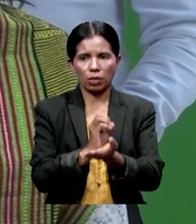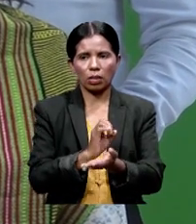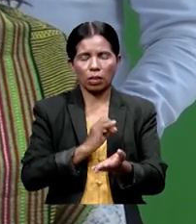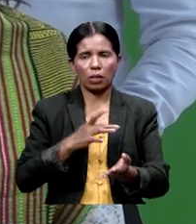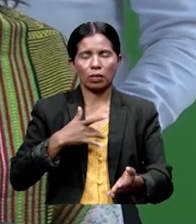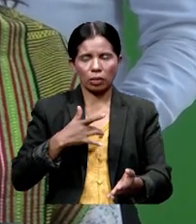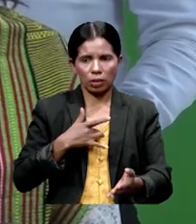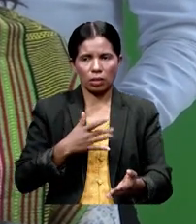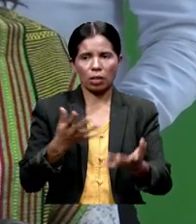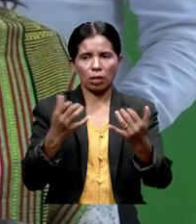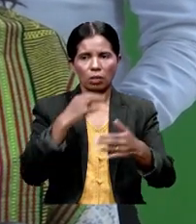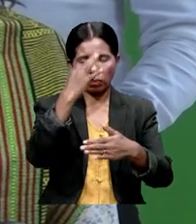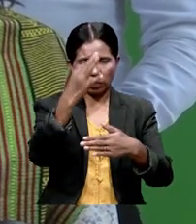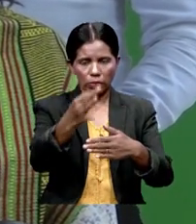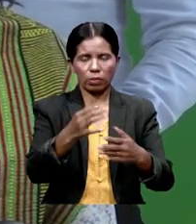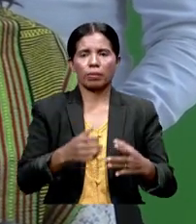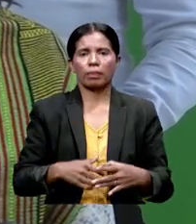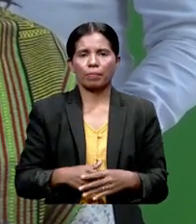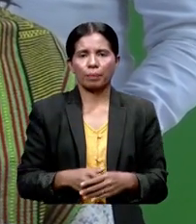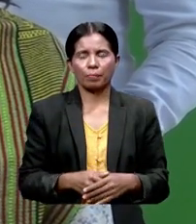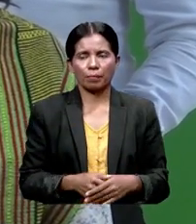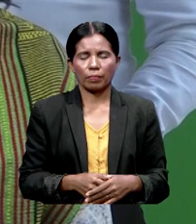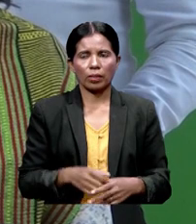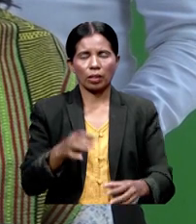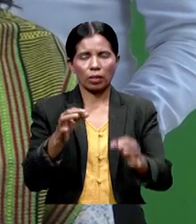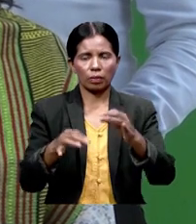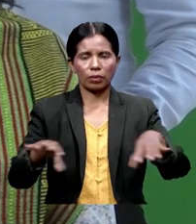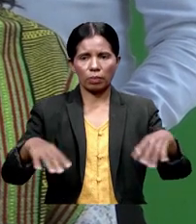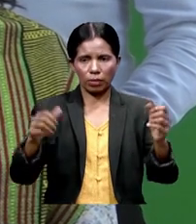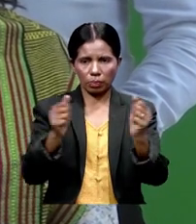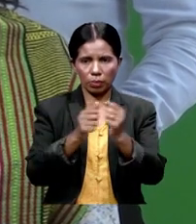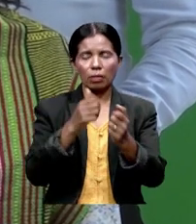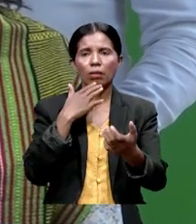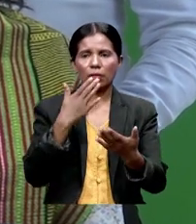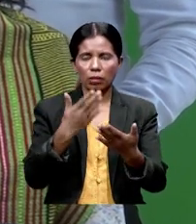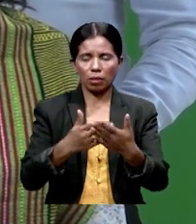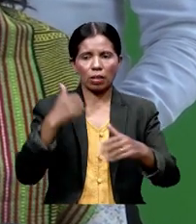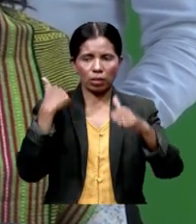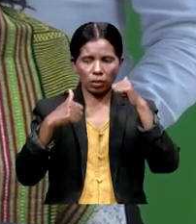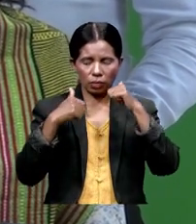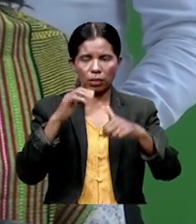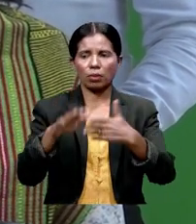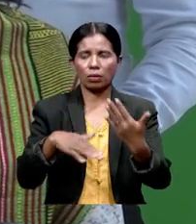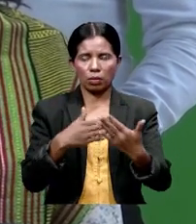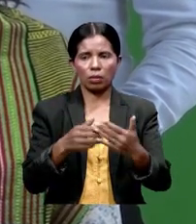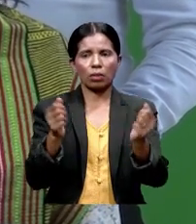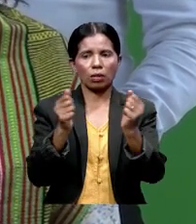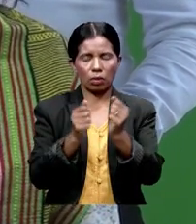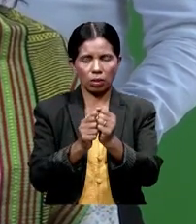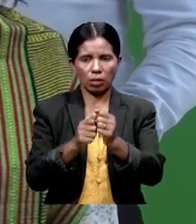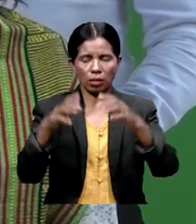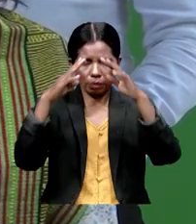sente que agora vai hoje, quando coordena de dia a atividade serne entre a